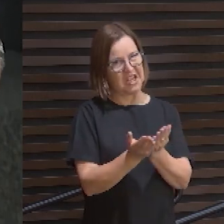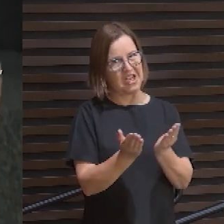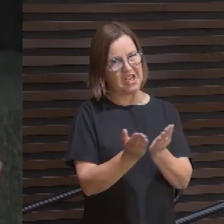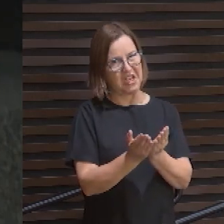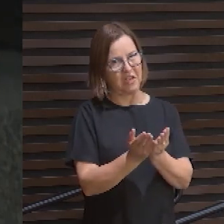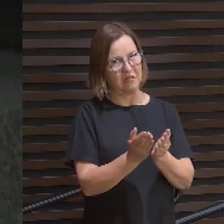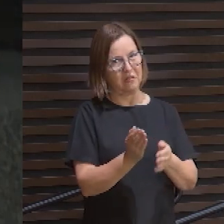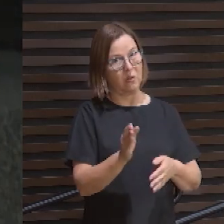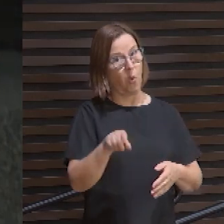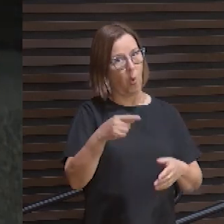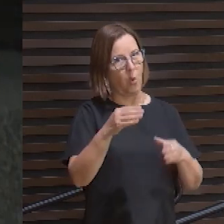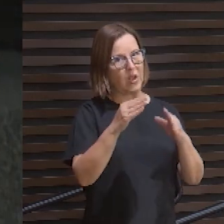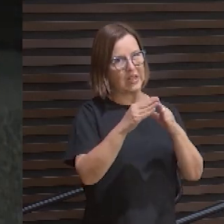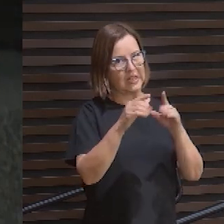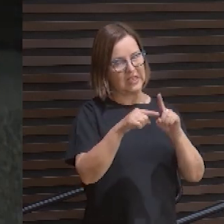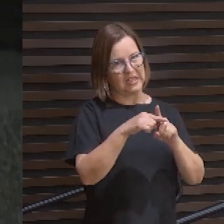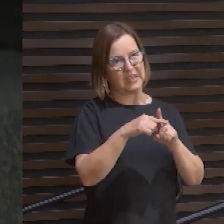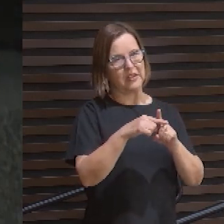de usar